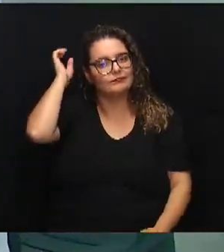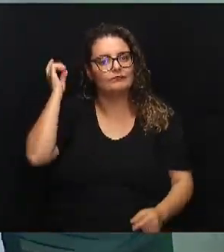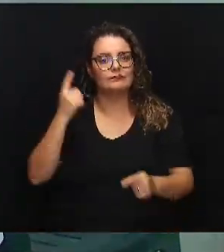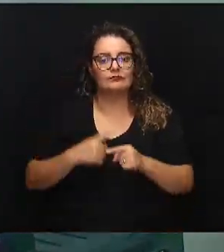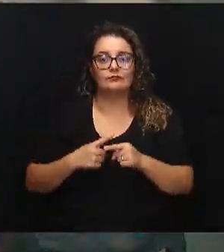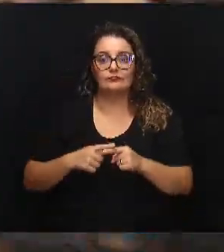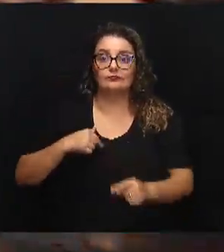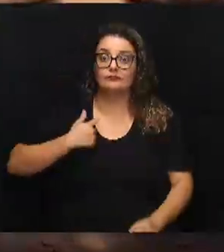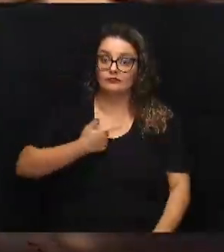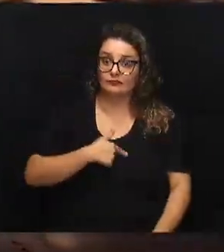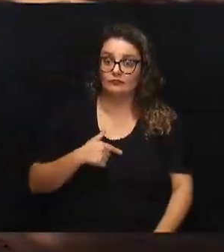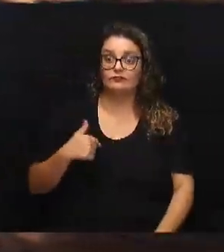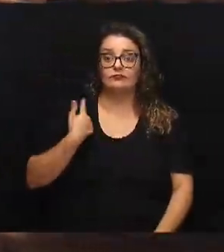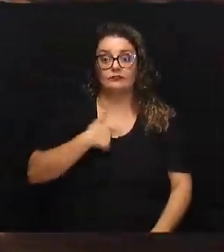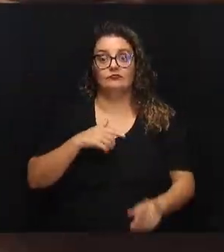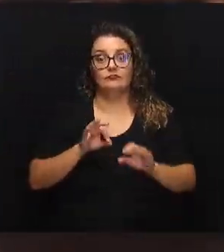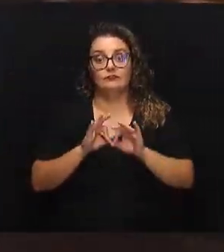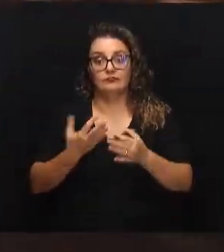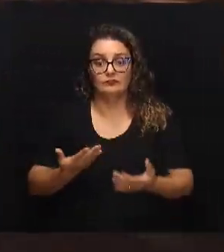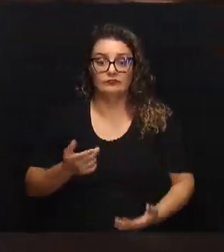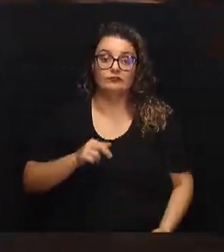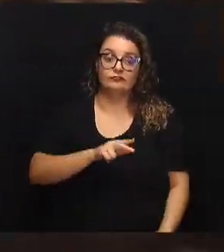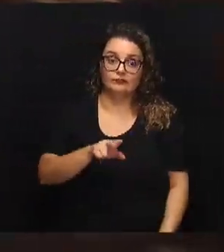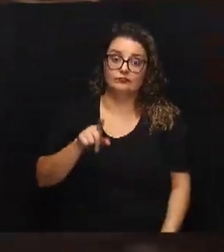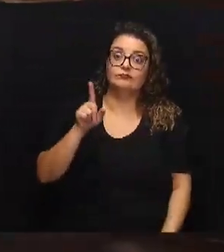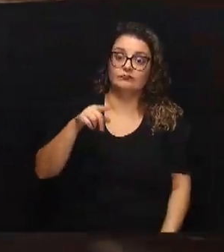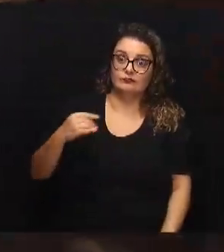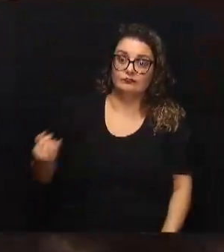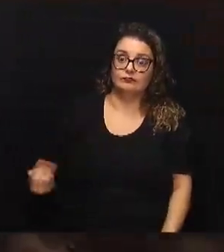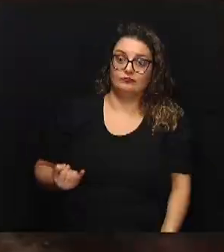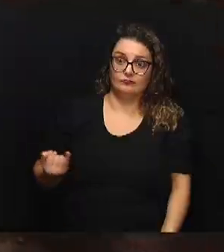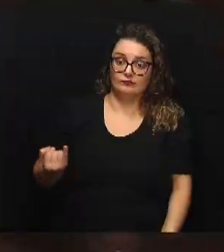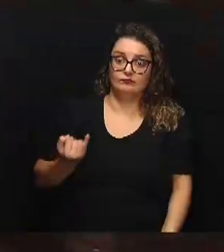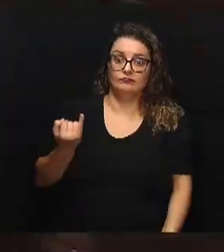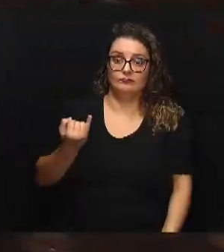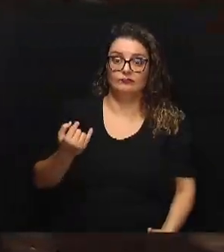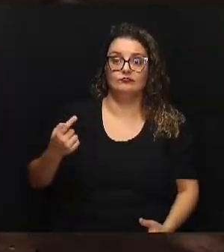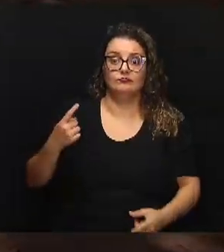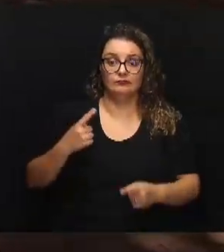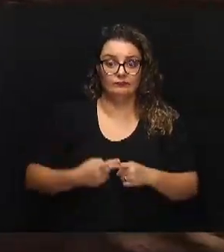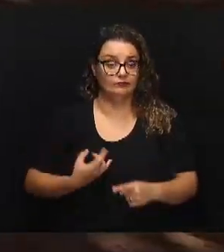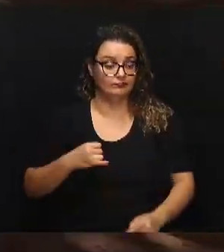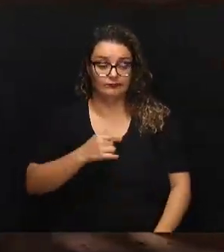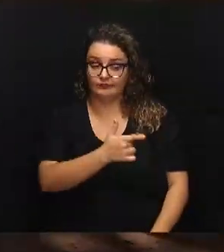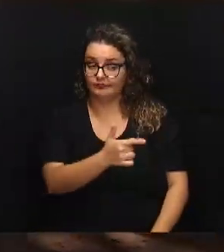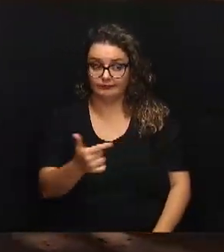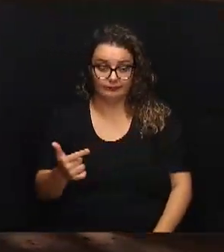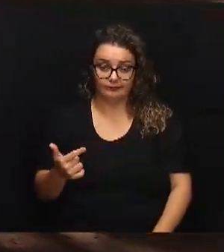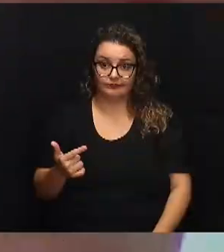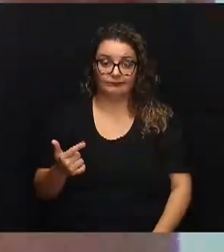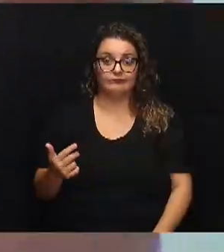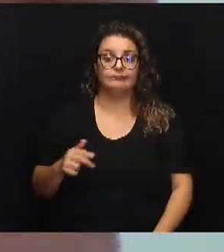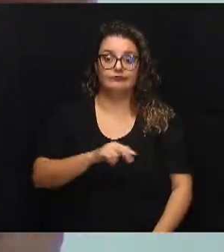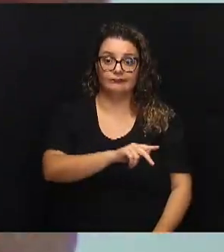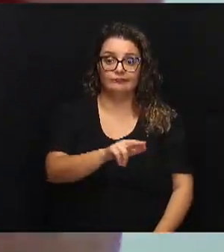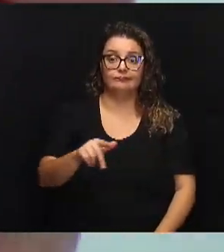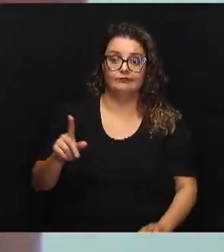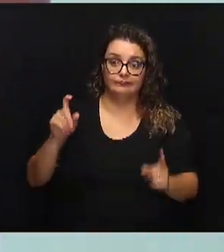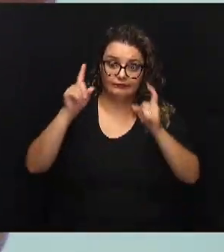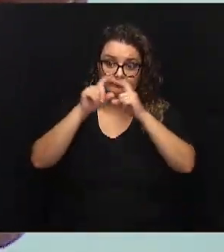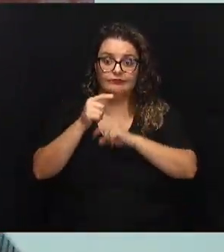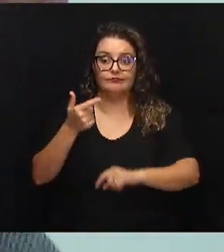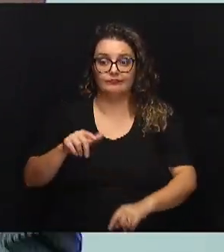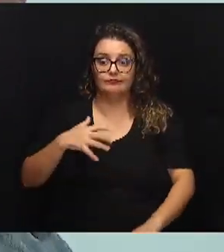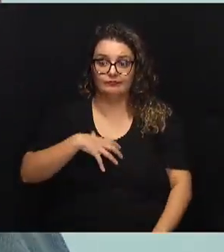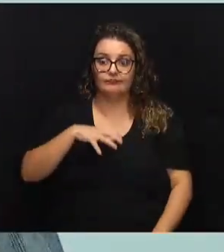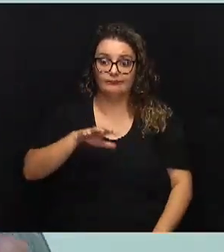nossa família, mas os irmãos são peça fundamental, porque sem esses irmãos seria muito difícil a gente permanecer